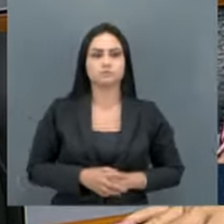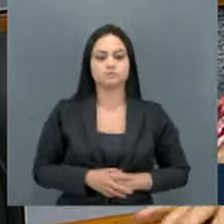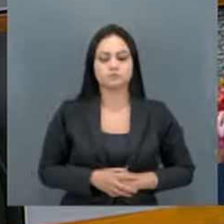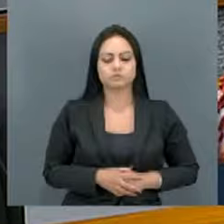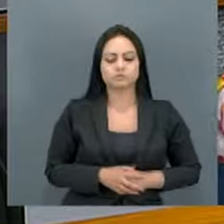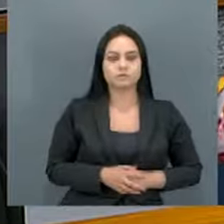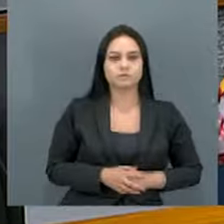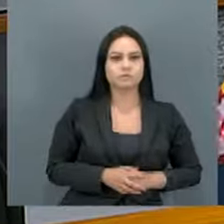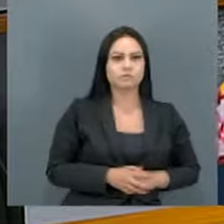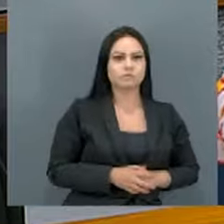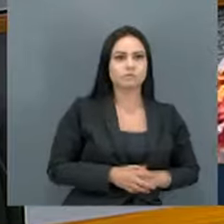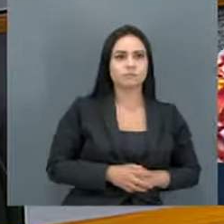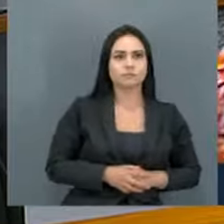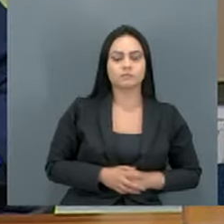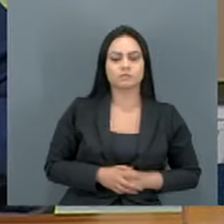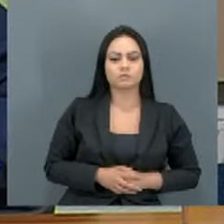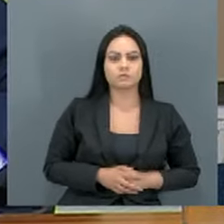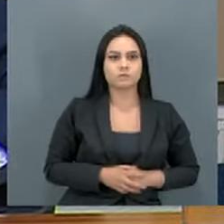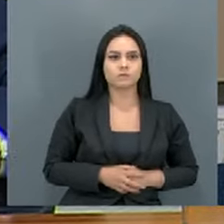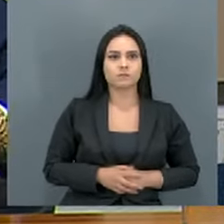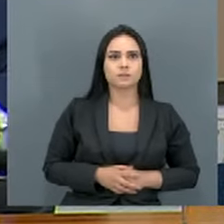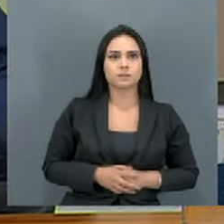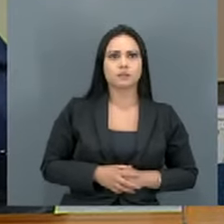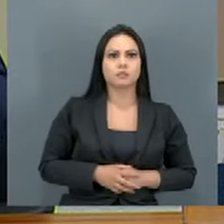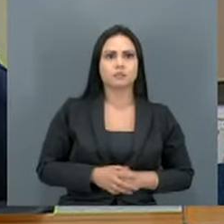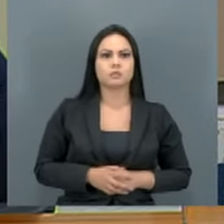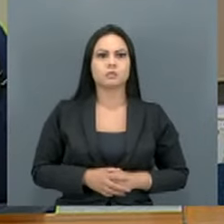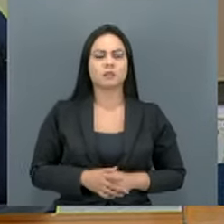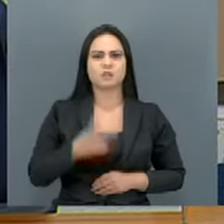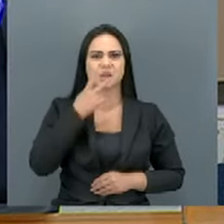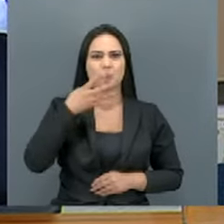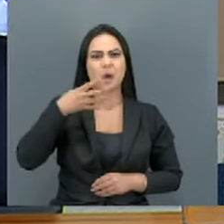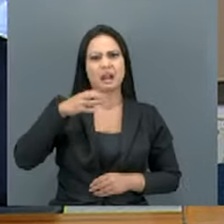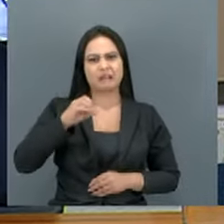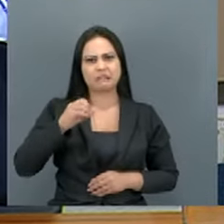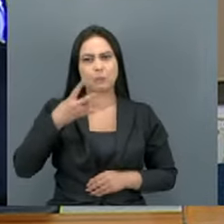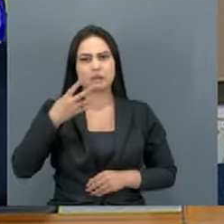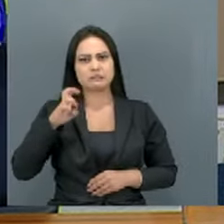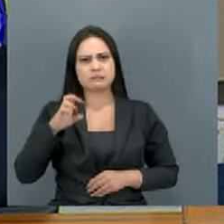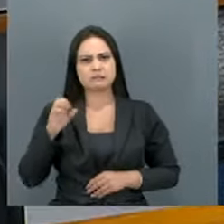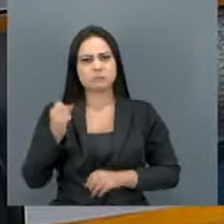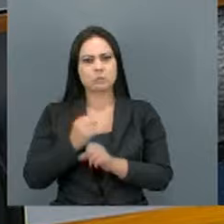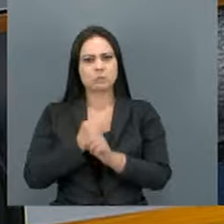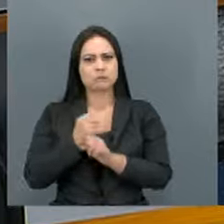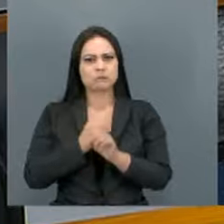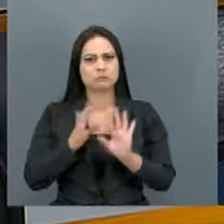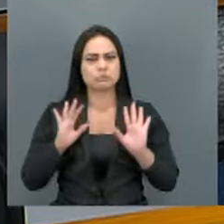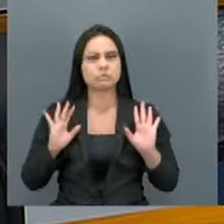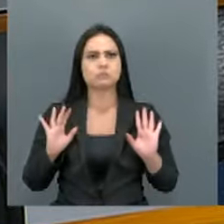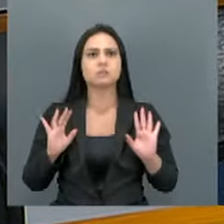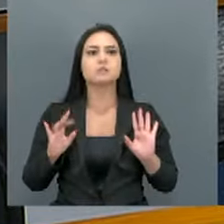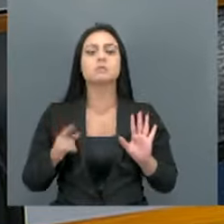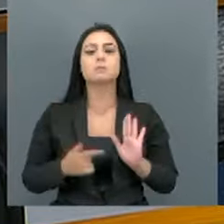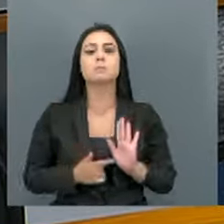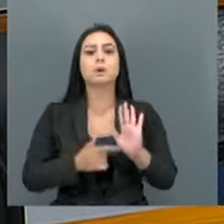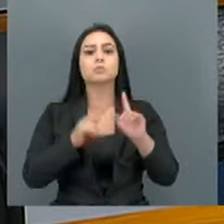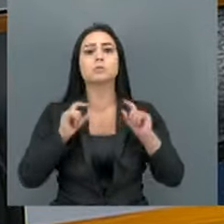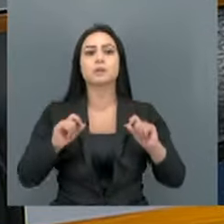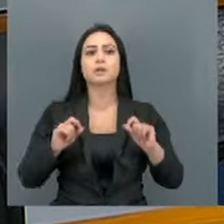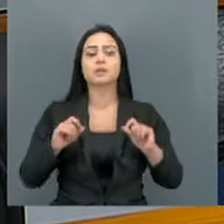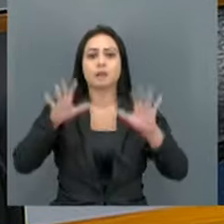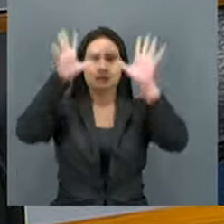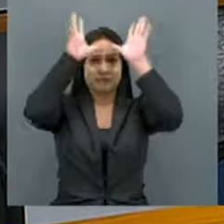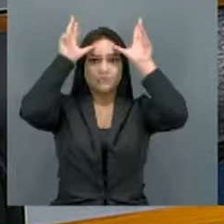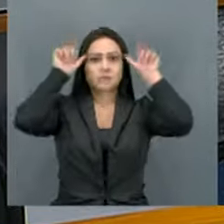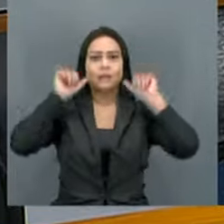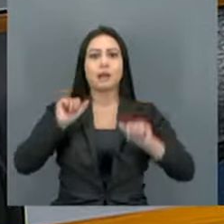Acho que é 40, 40 anos. Não, acho que é um pouquinho mais. Sim. Né? O que mostra, o cacique